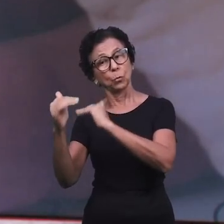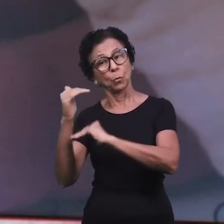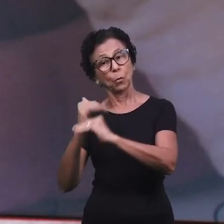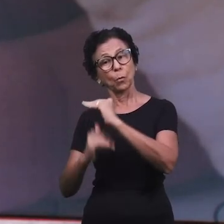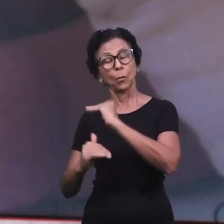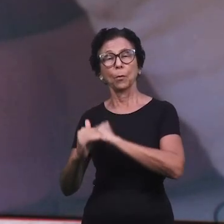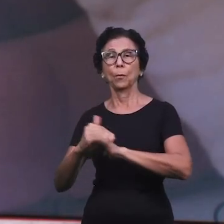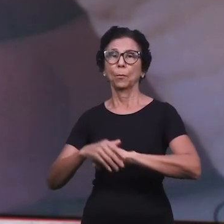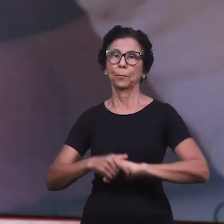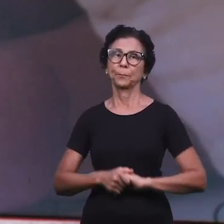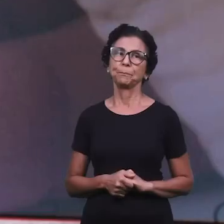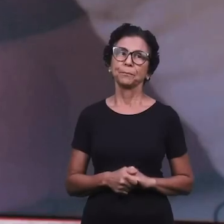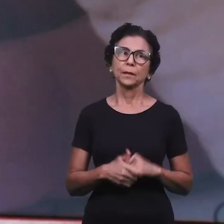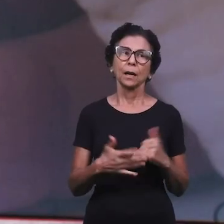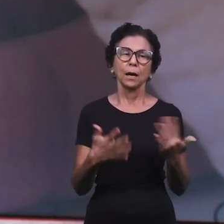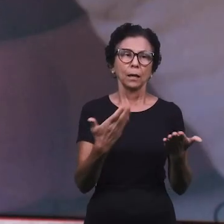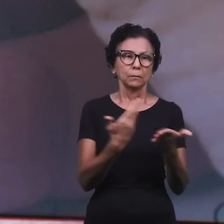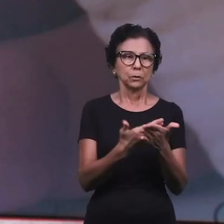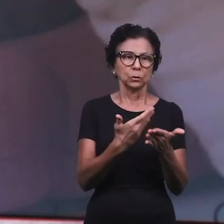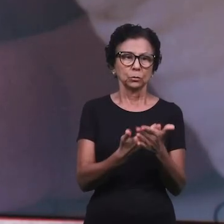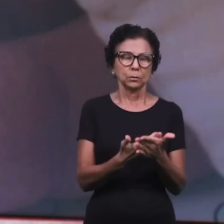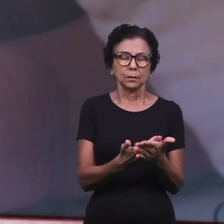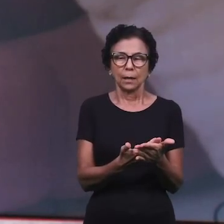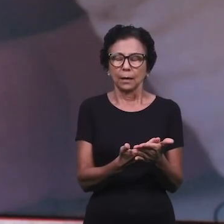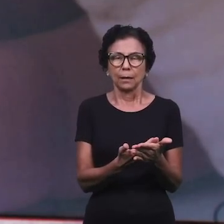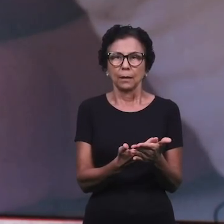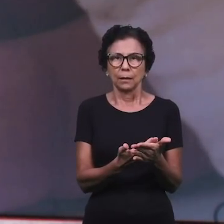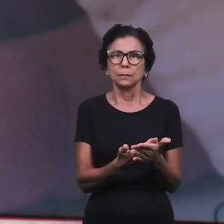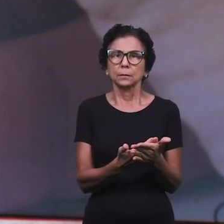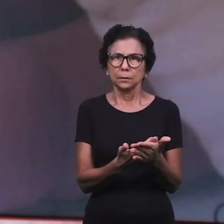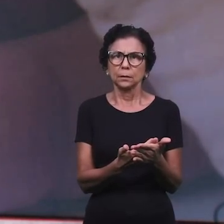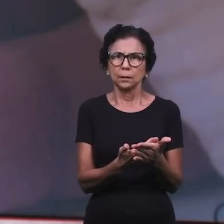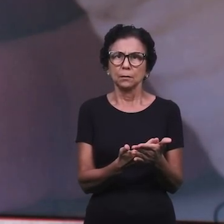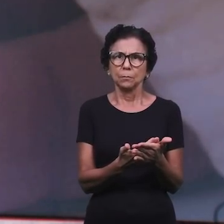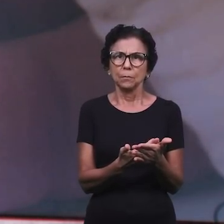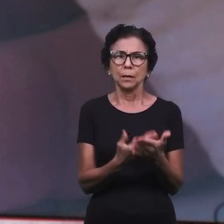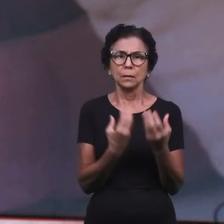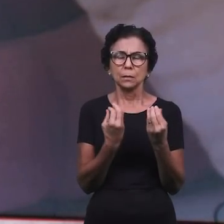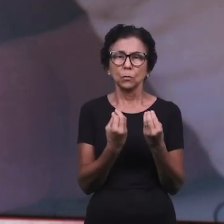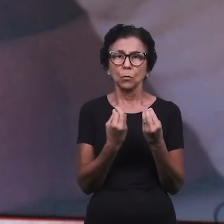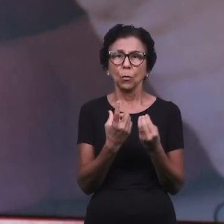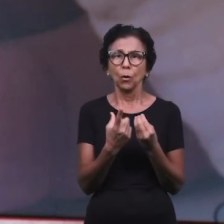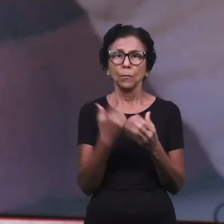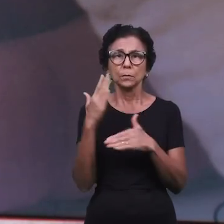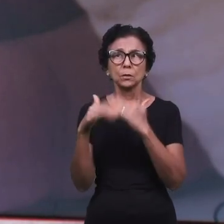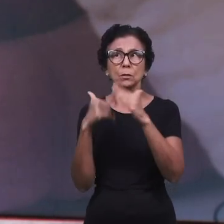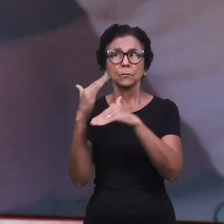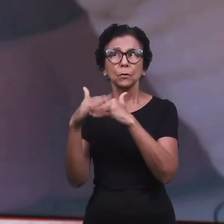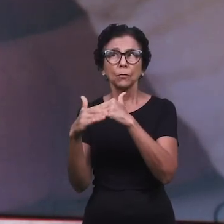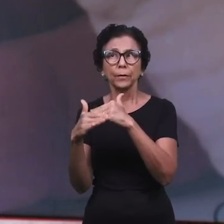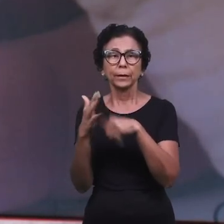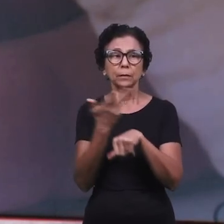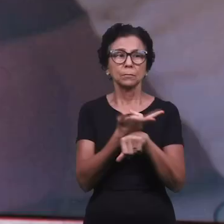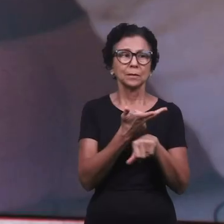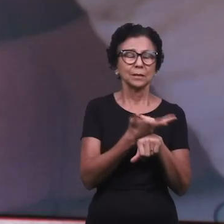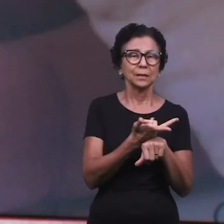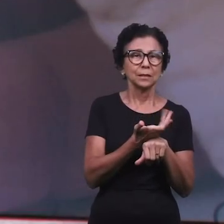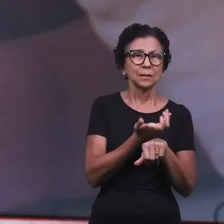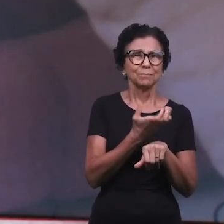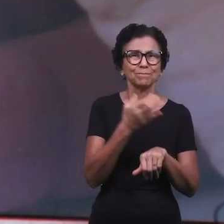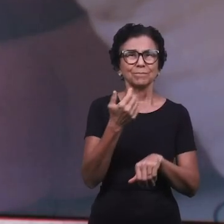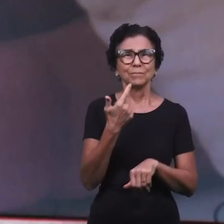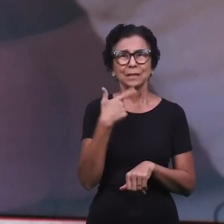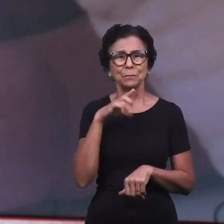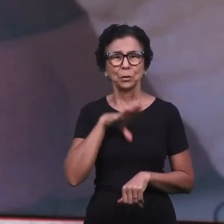você estudar sem saber como você está nas matérias. Você precisa saber, olha, eu estou indo muito mal